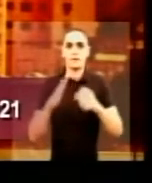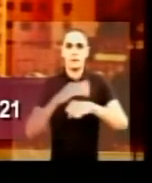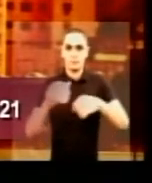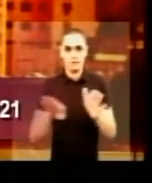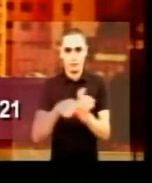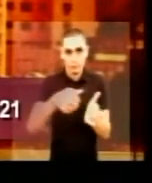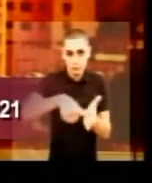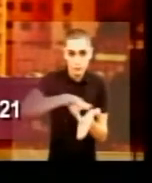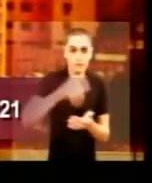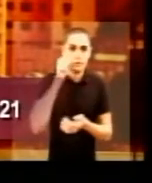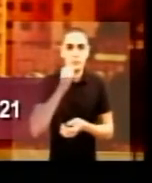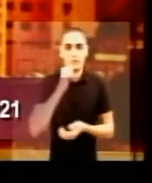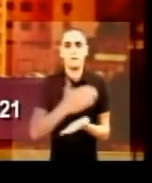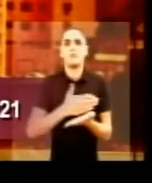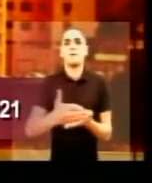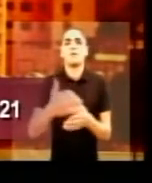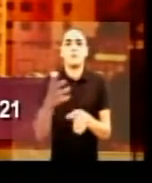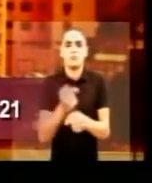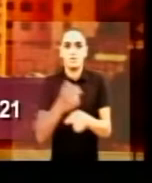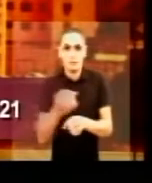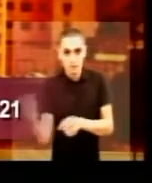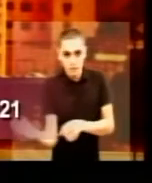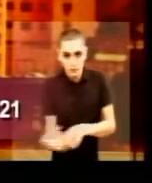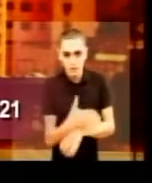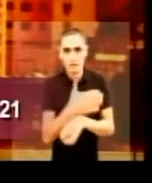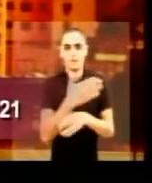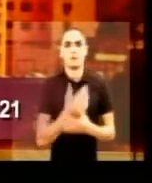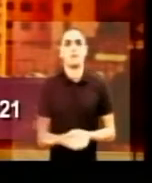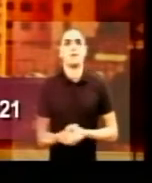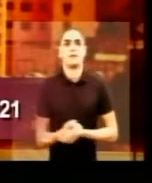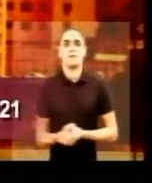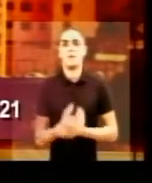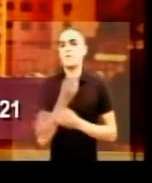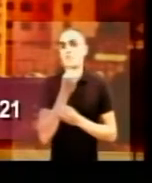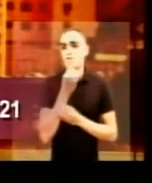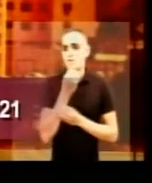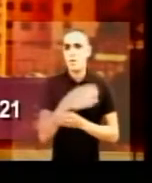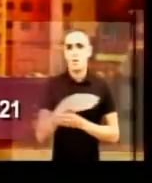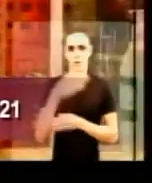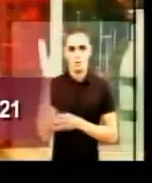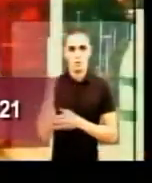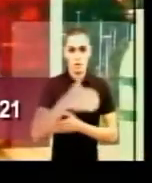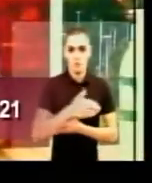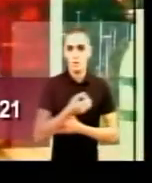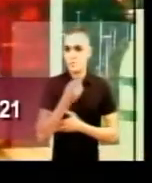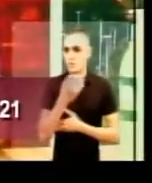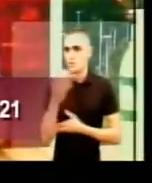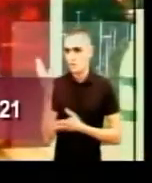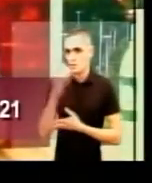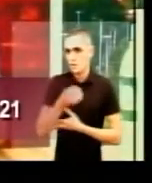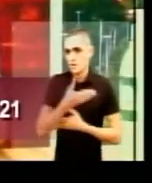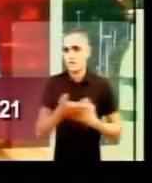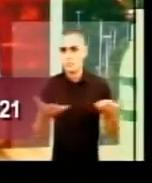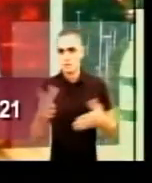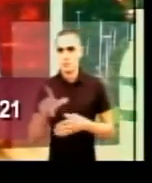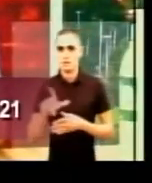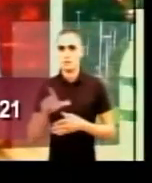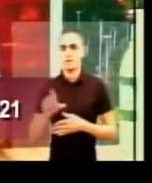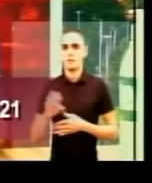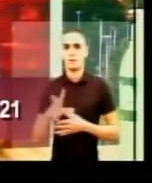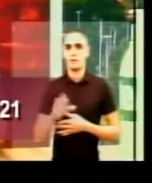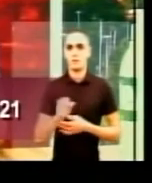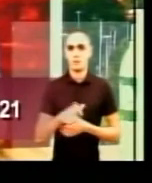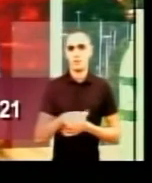Vamos começar então com a atualização dos dados. Boa tarde, doutor. Boa tarde, Letícia.